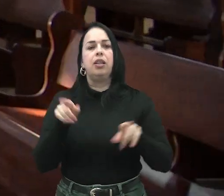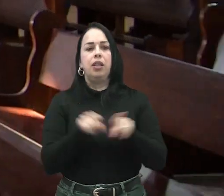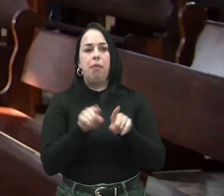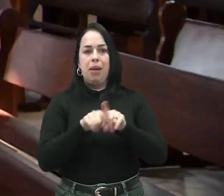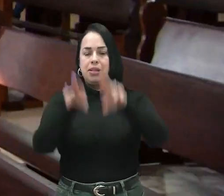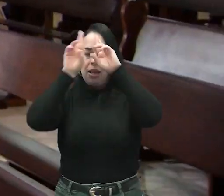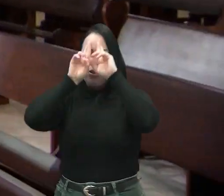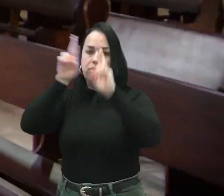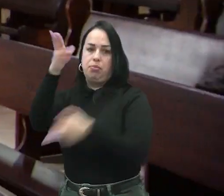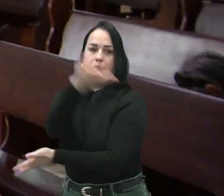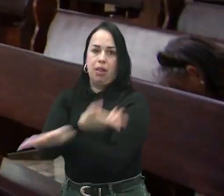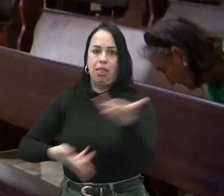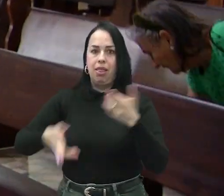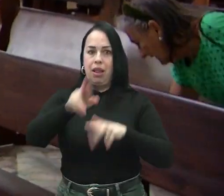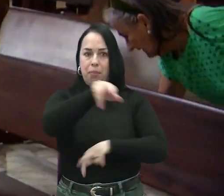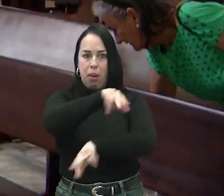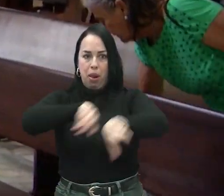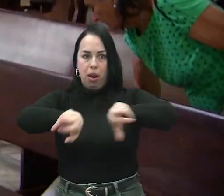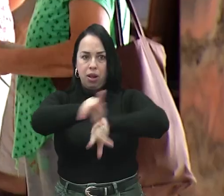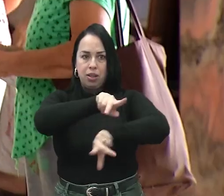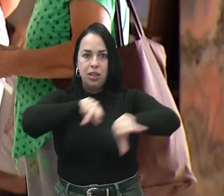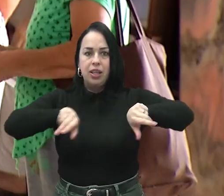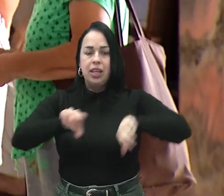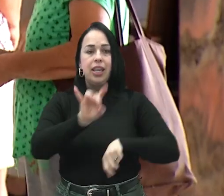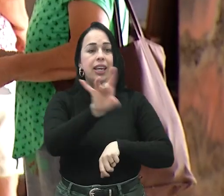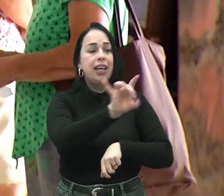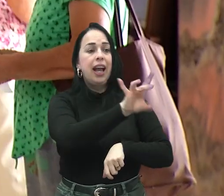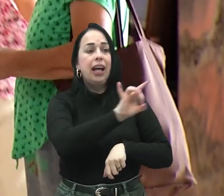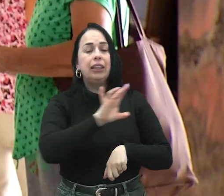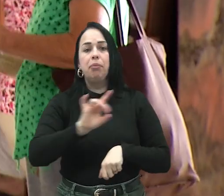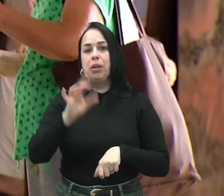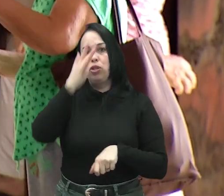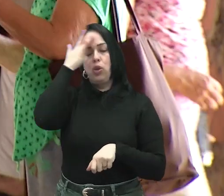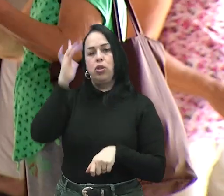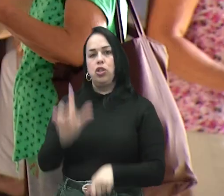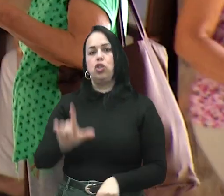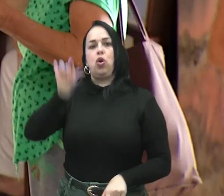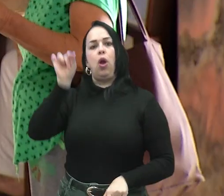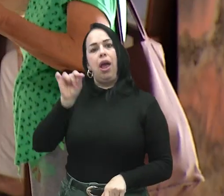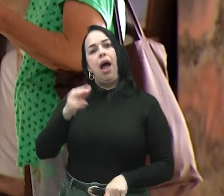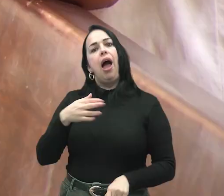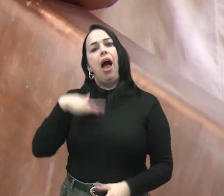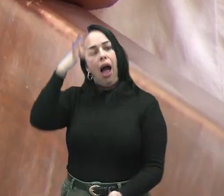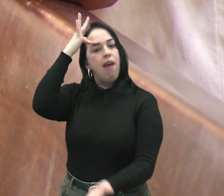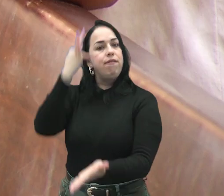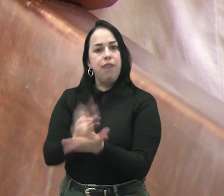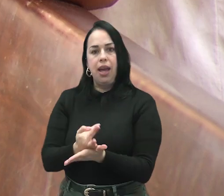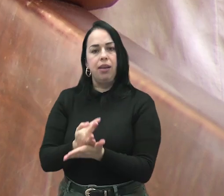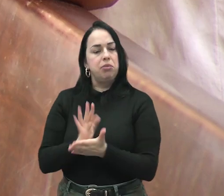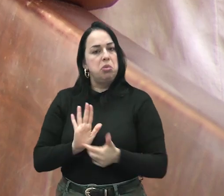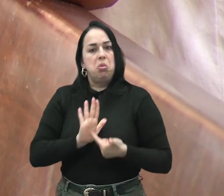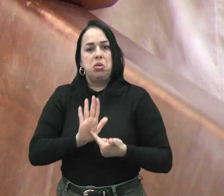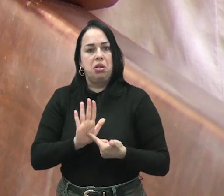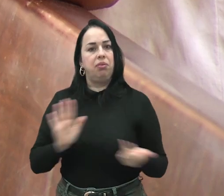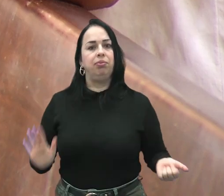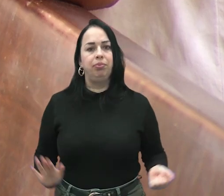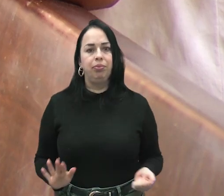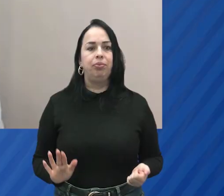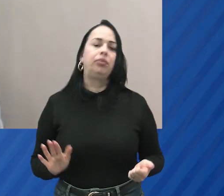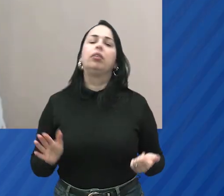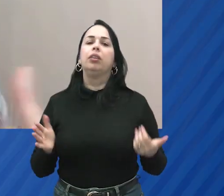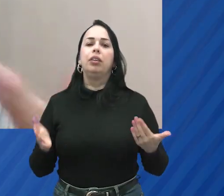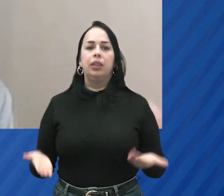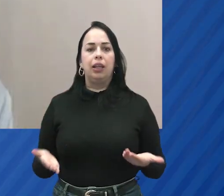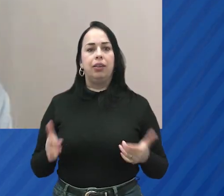educacionais, o Estado promove o respeito à diversidade e cria condições para que cada cidadão possa viver a fé com liberdade e